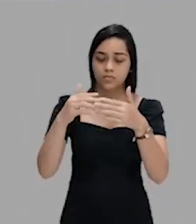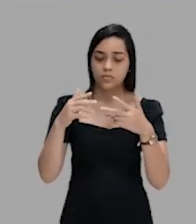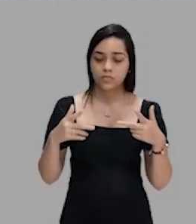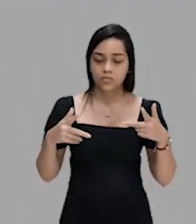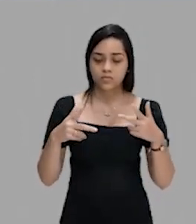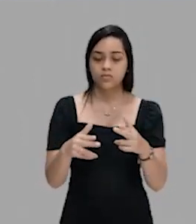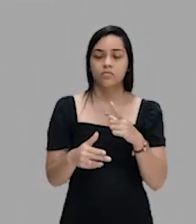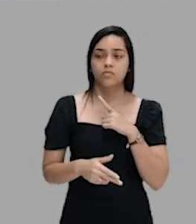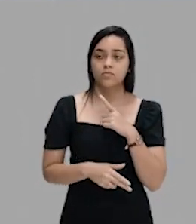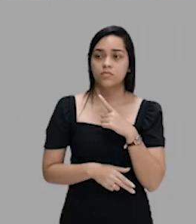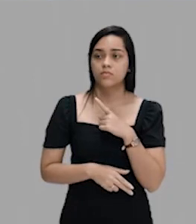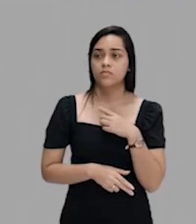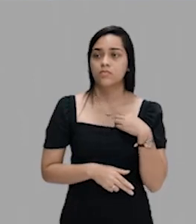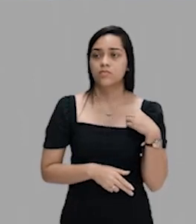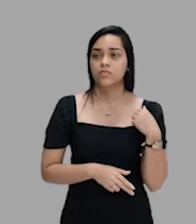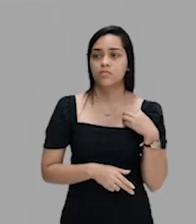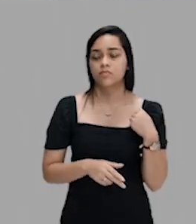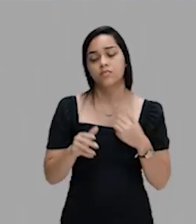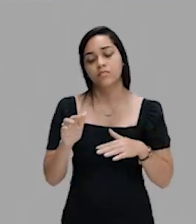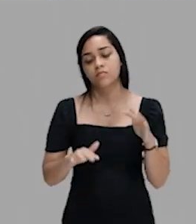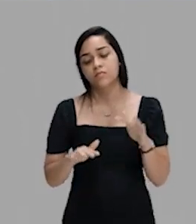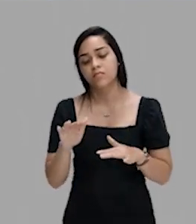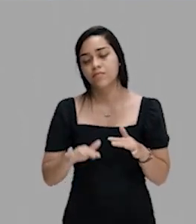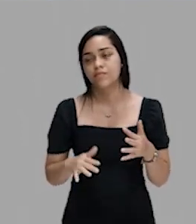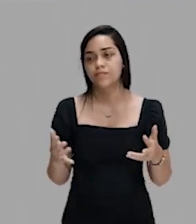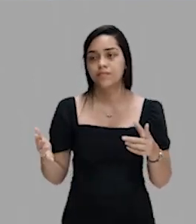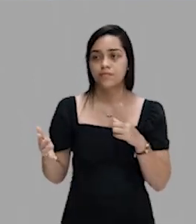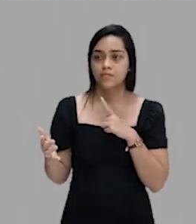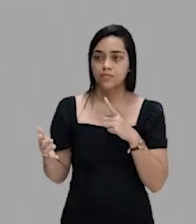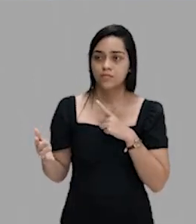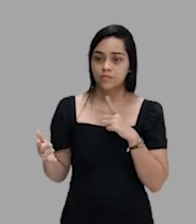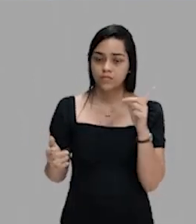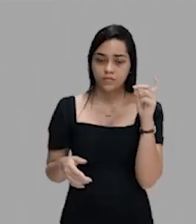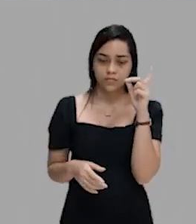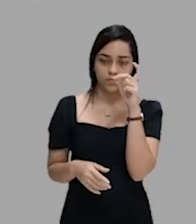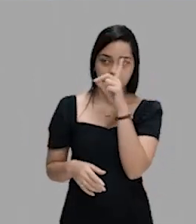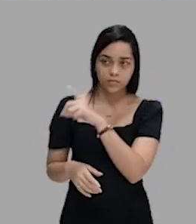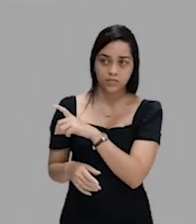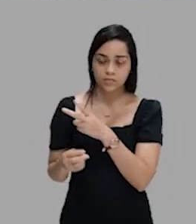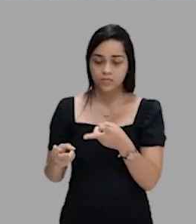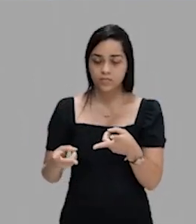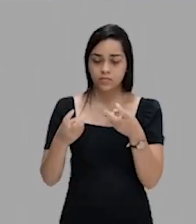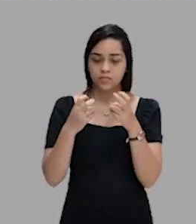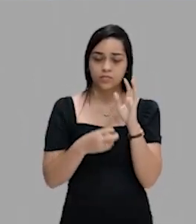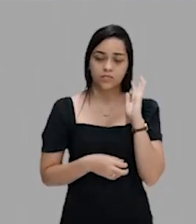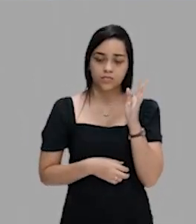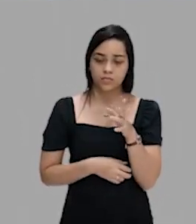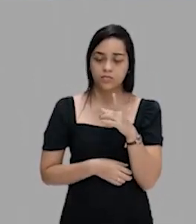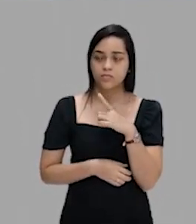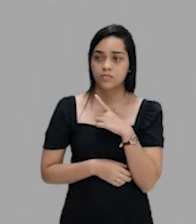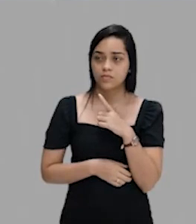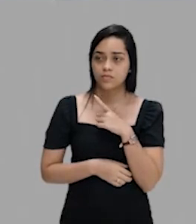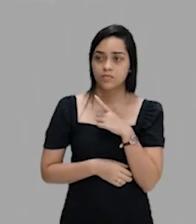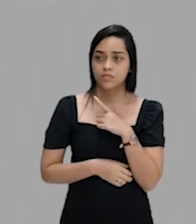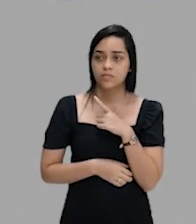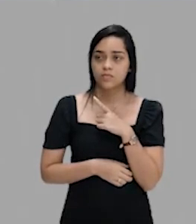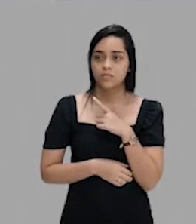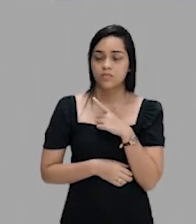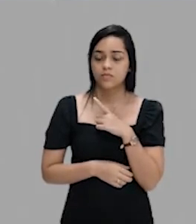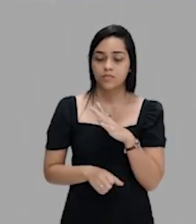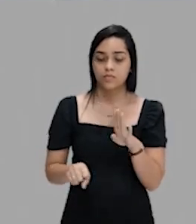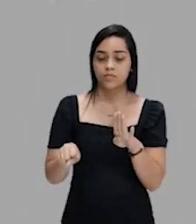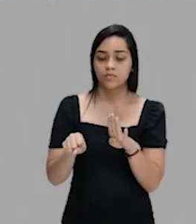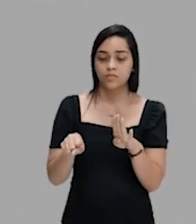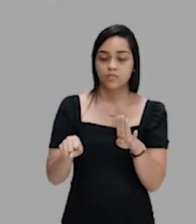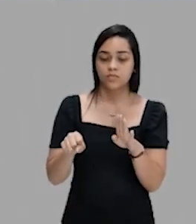de uma conjunção subordinativa Talvez esse essa seja a dificuldade identificou essa substituir pelo qual deu